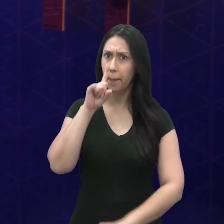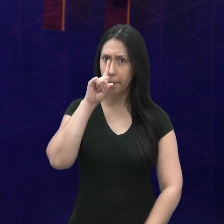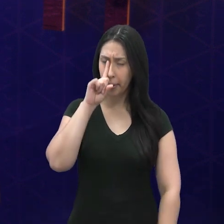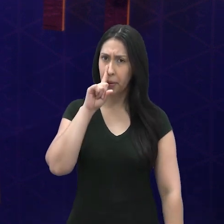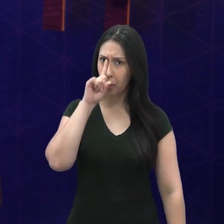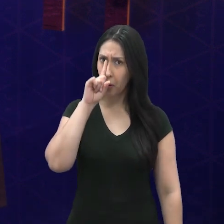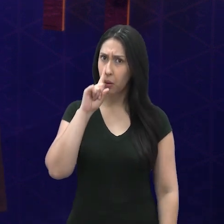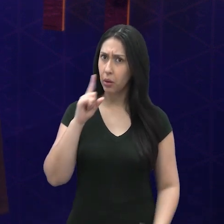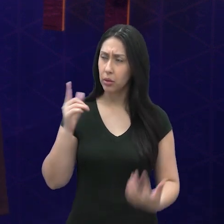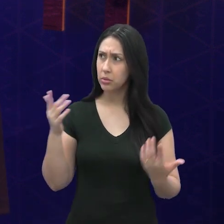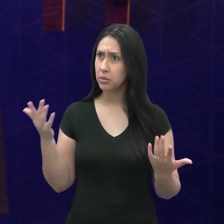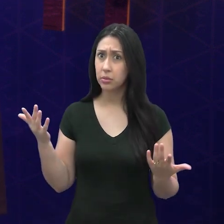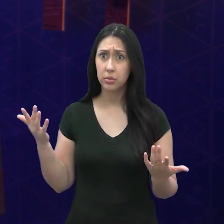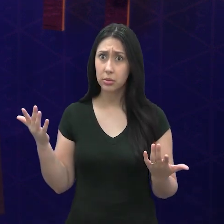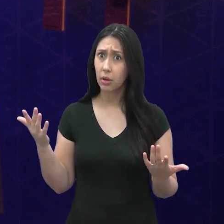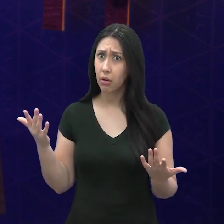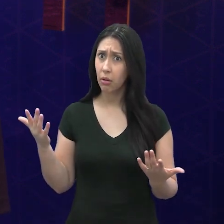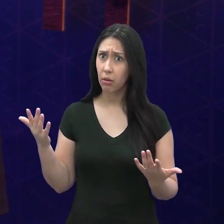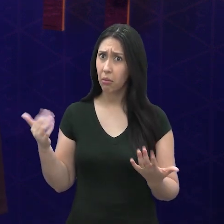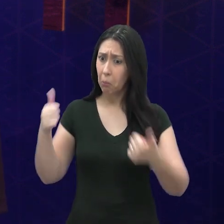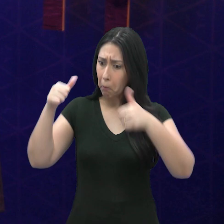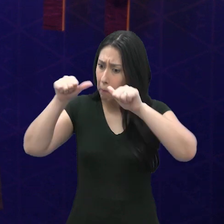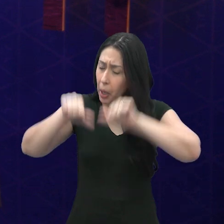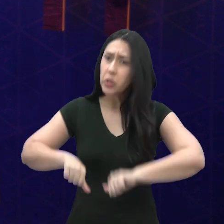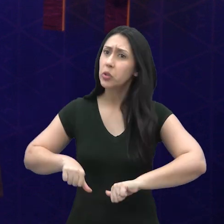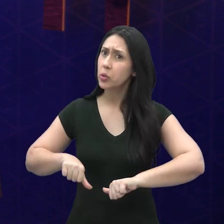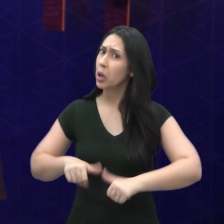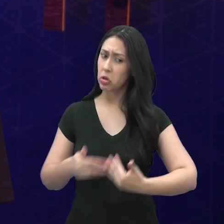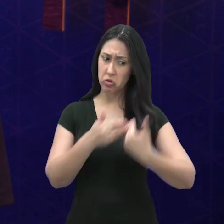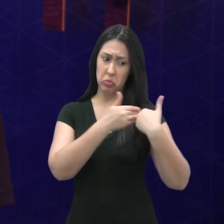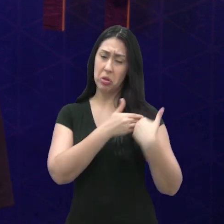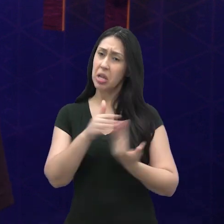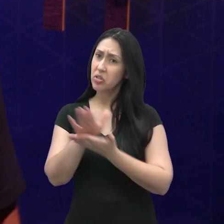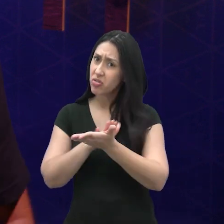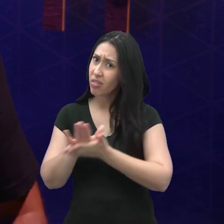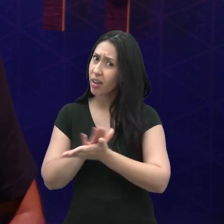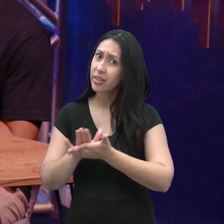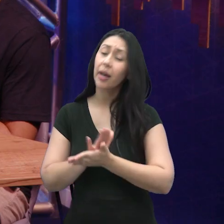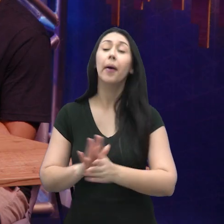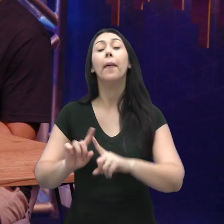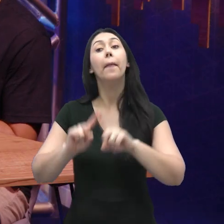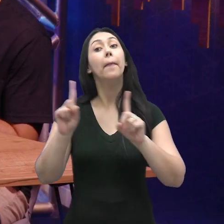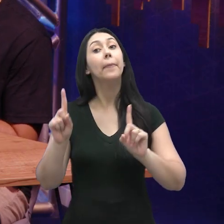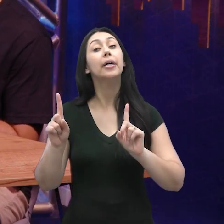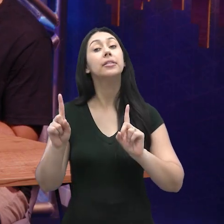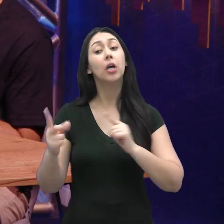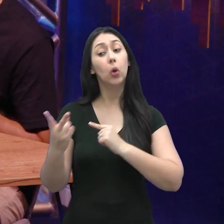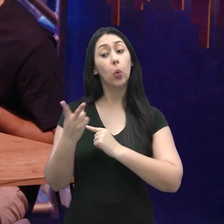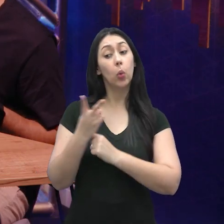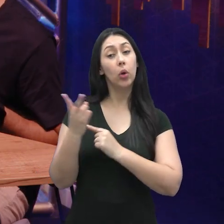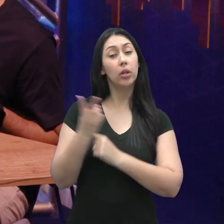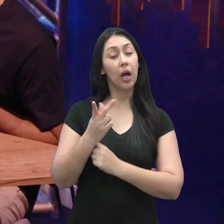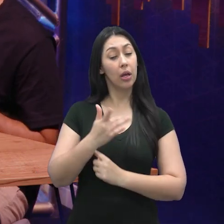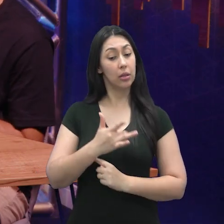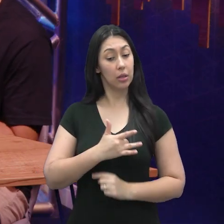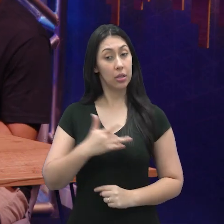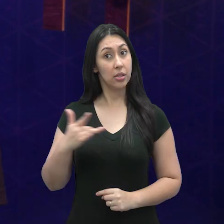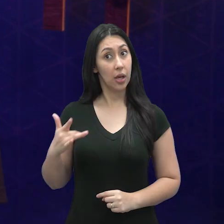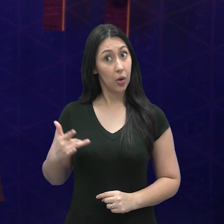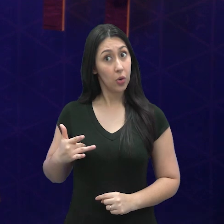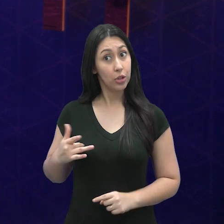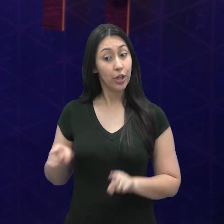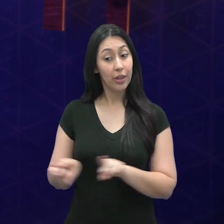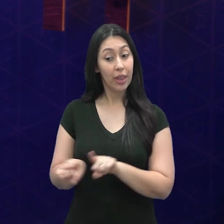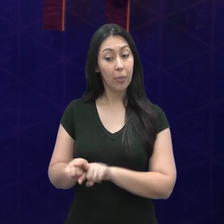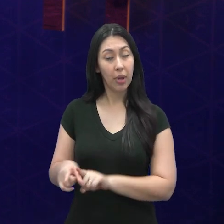agressivas e são bizarras e fazem mal e são inconsequentes e tudo mais, a busca pela saúde e